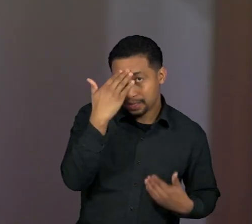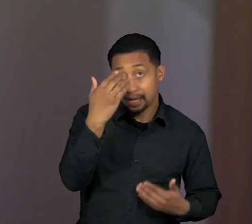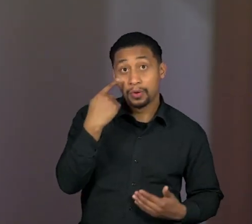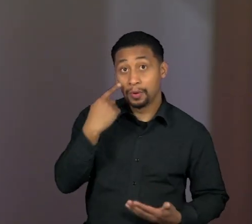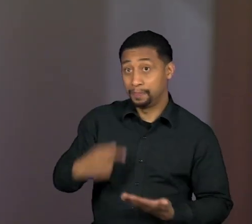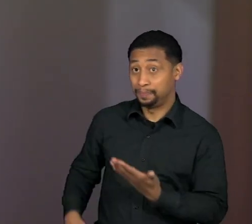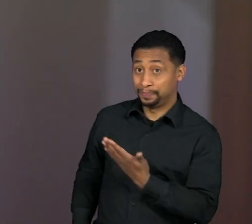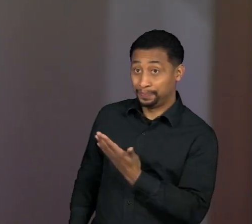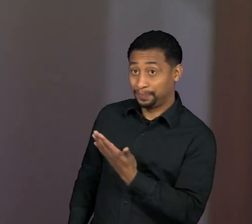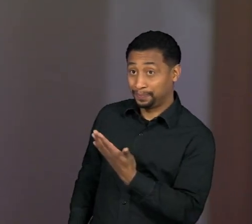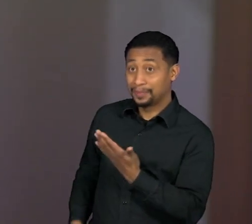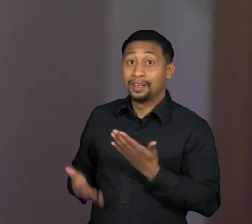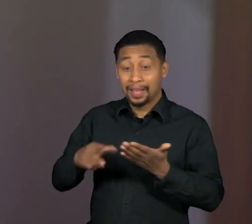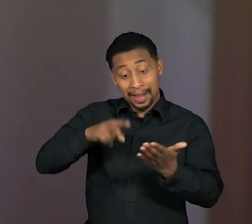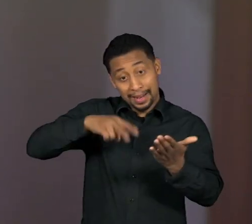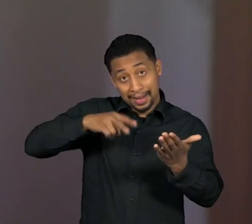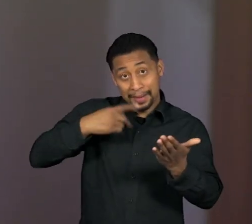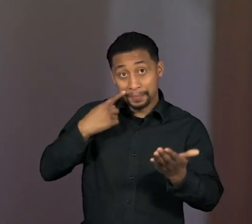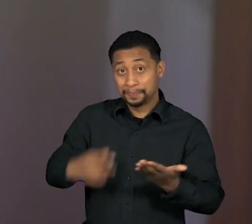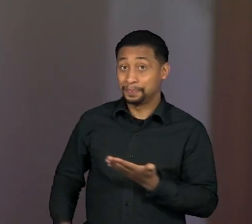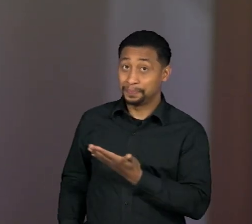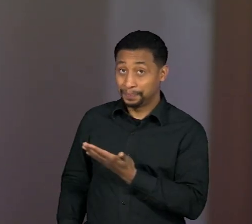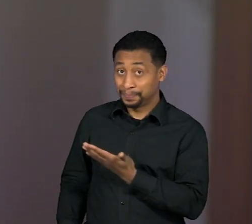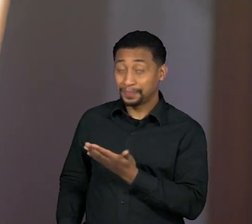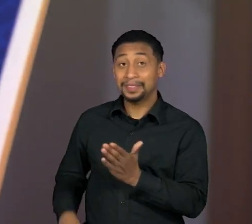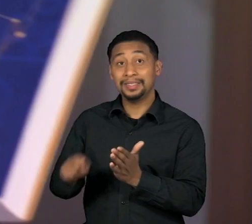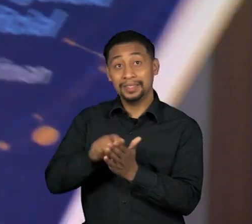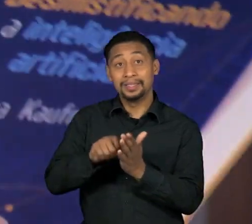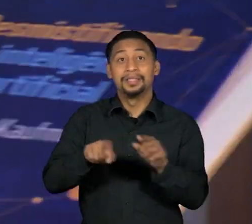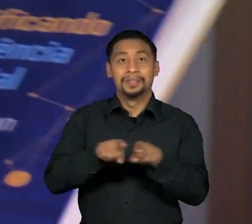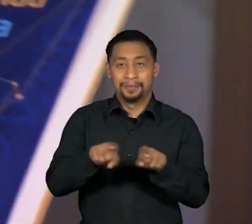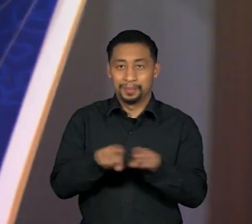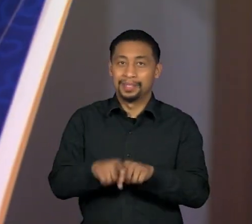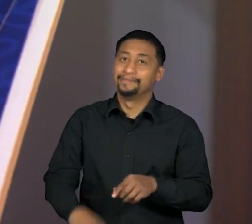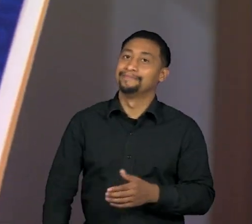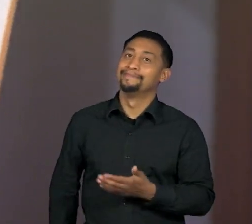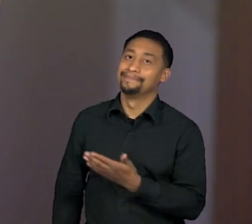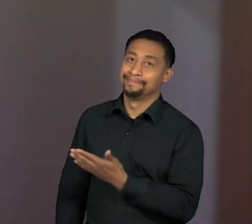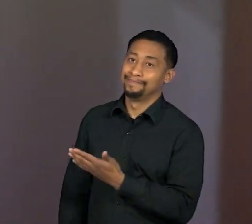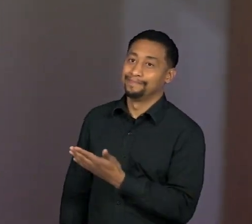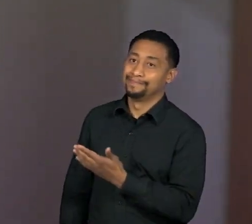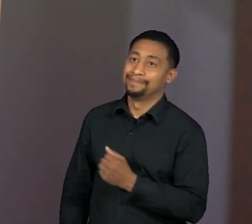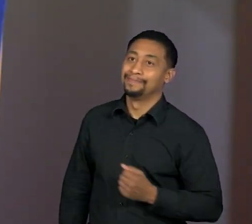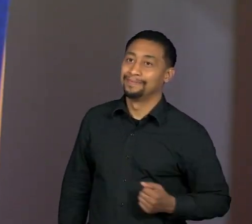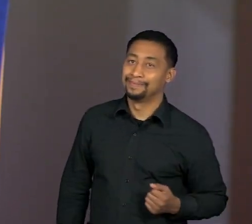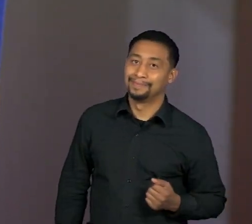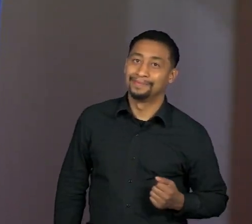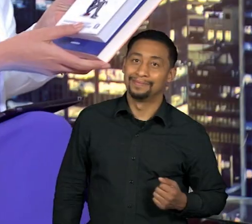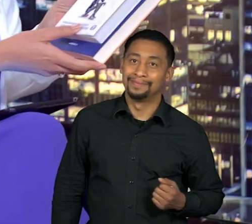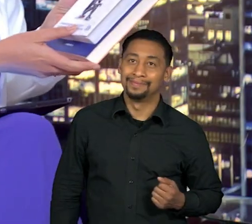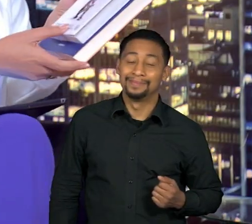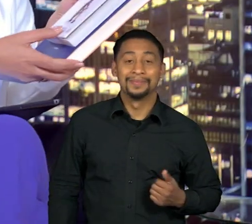Desmistificando a Inteligência Artificial, da Dora Kaufmann, e o ChatGPT explicado, do Elbert Costa.